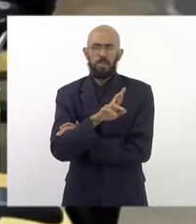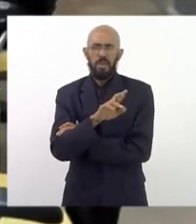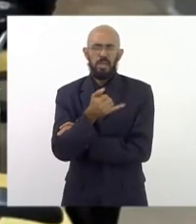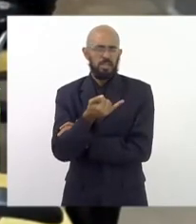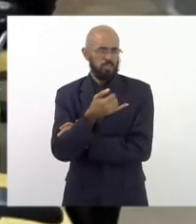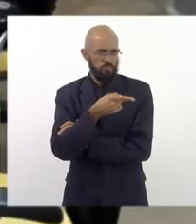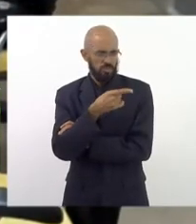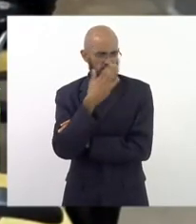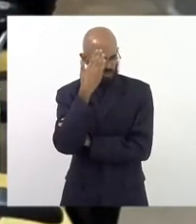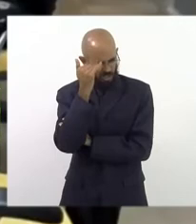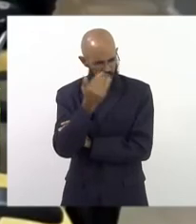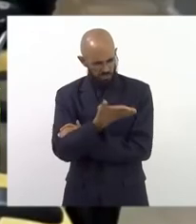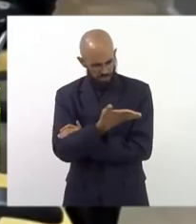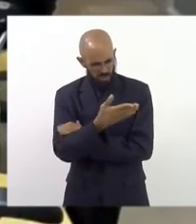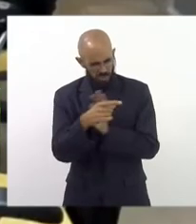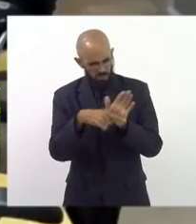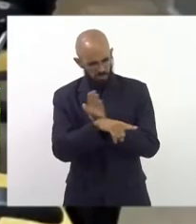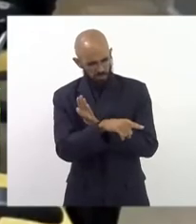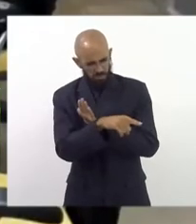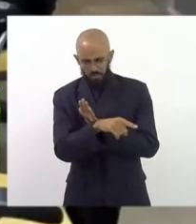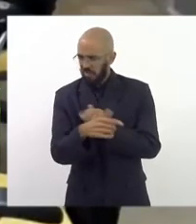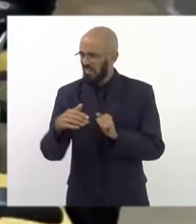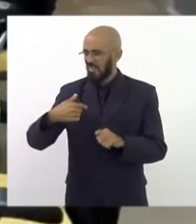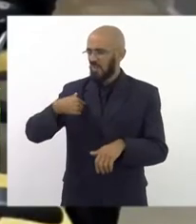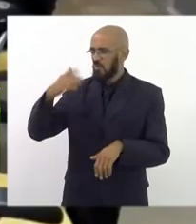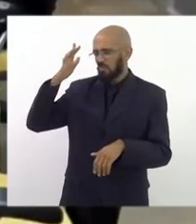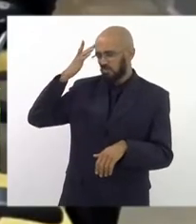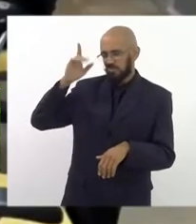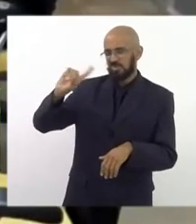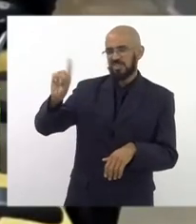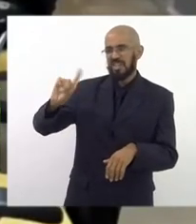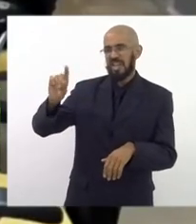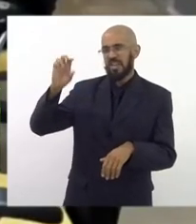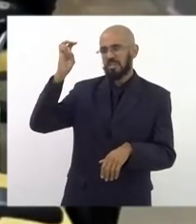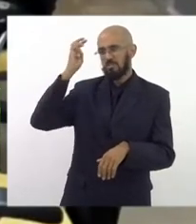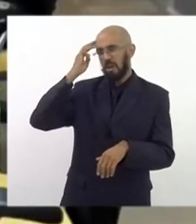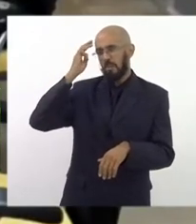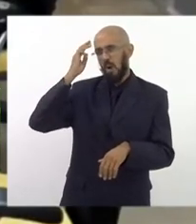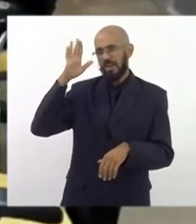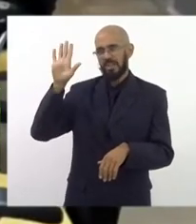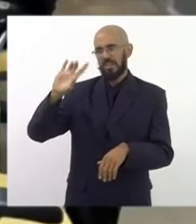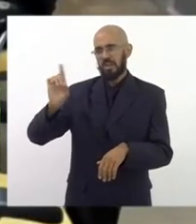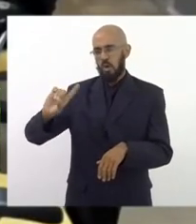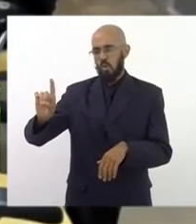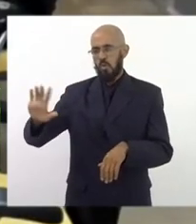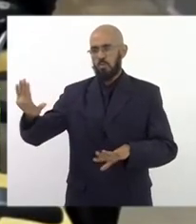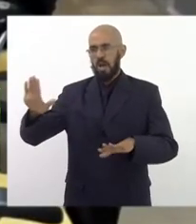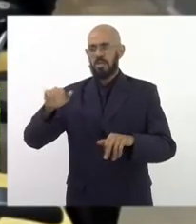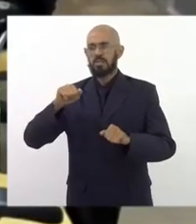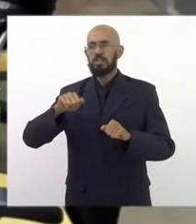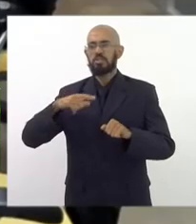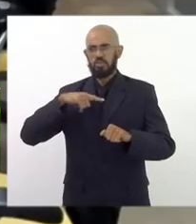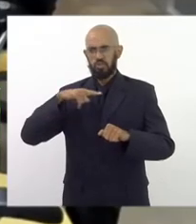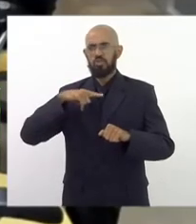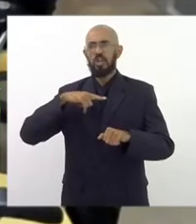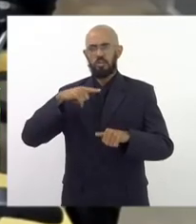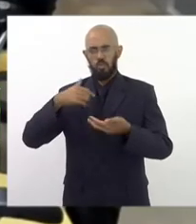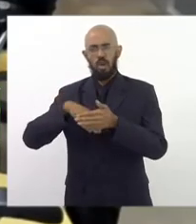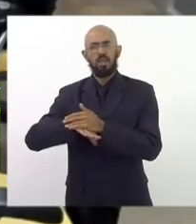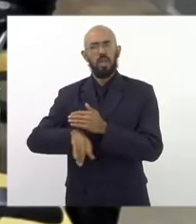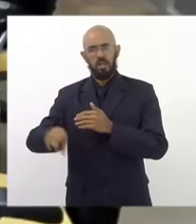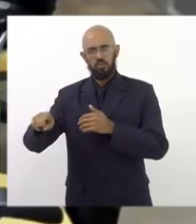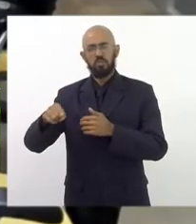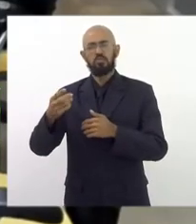memória. Eu não tenho de cabeça aqui, mas a gente tem isso também, a gente tem